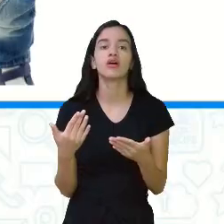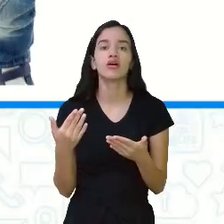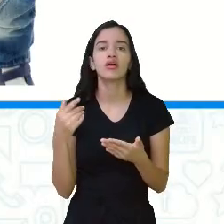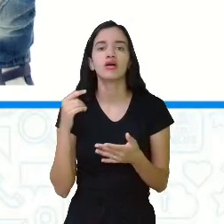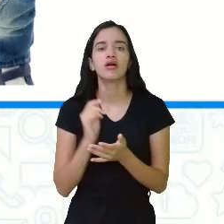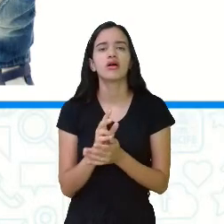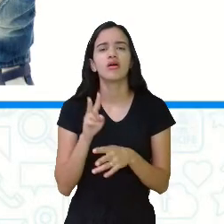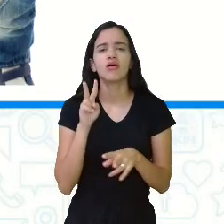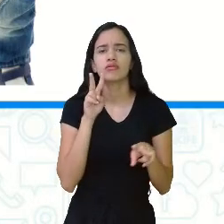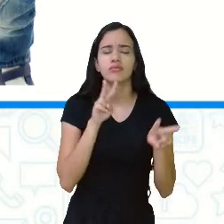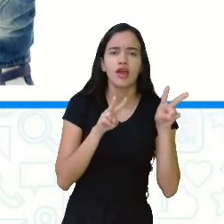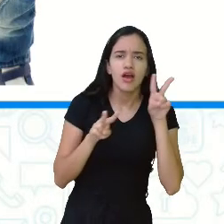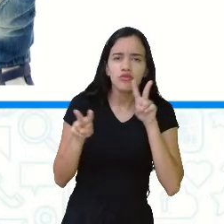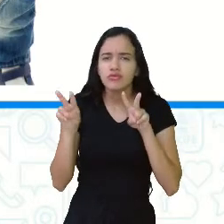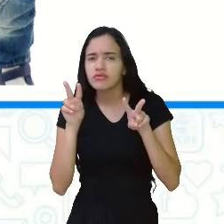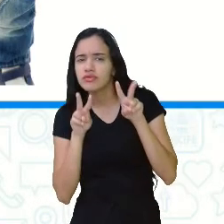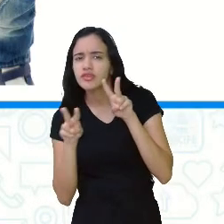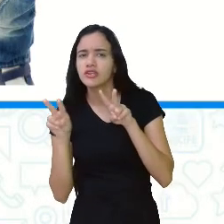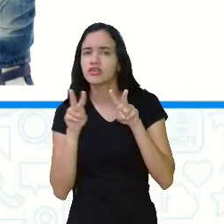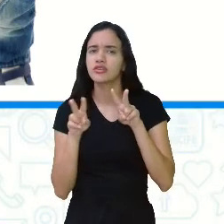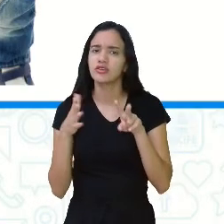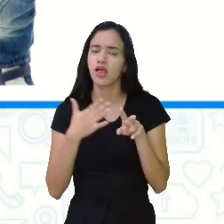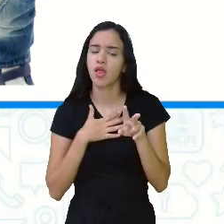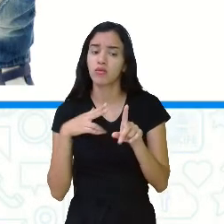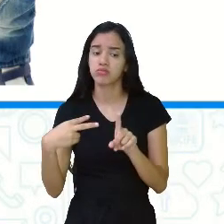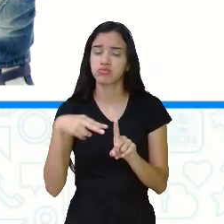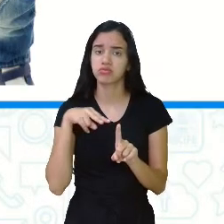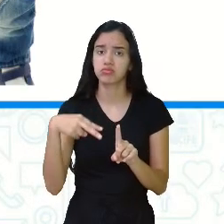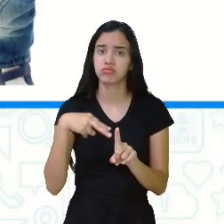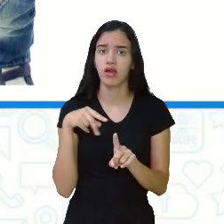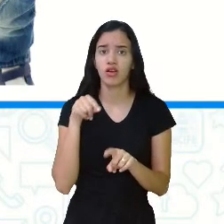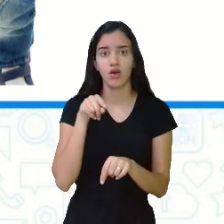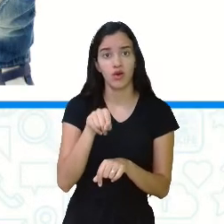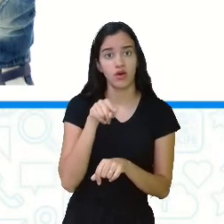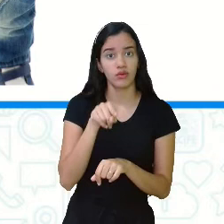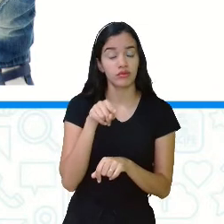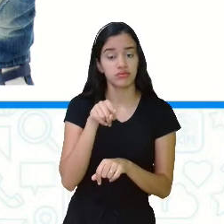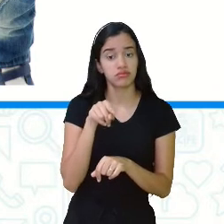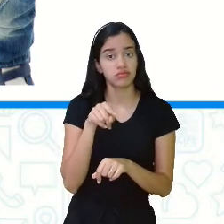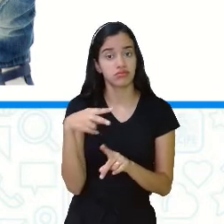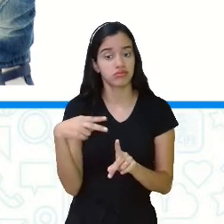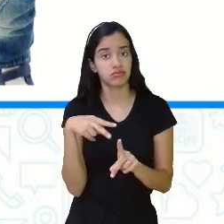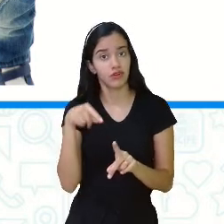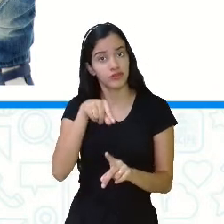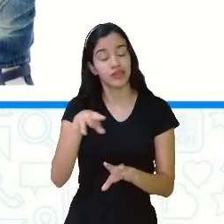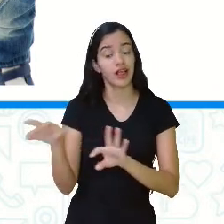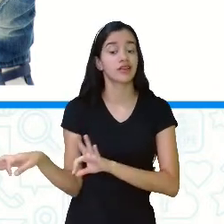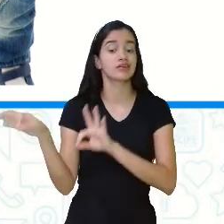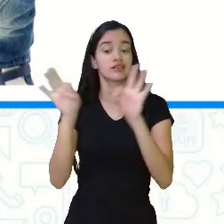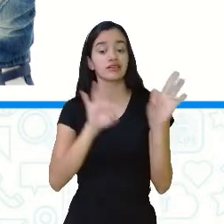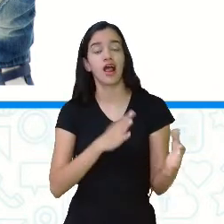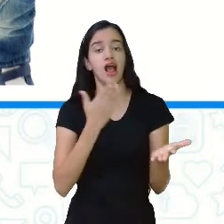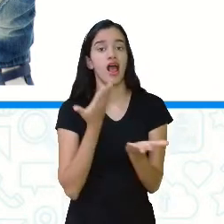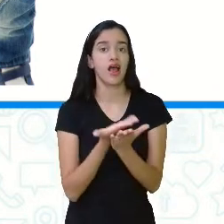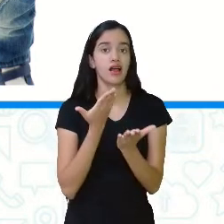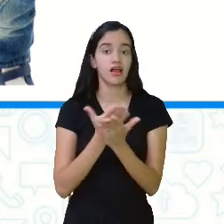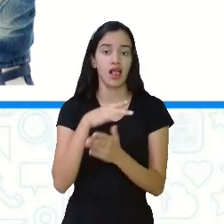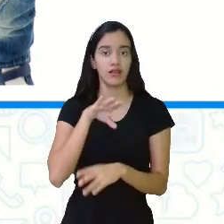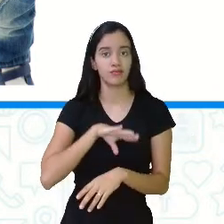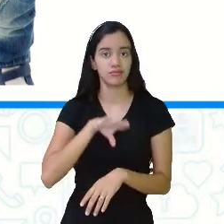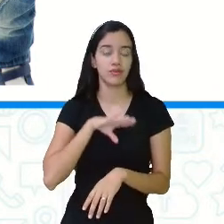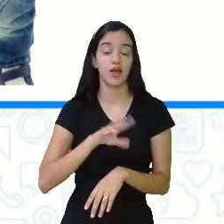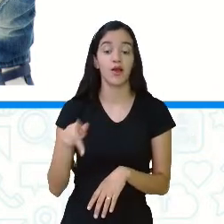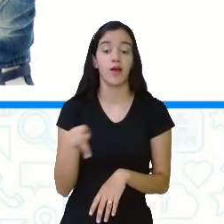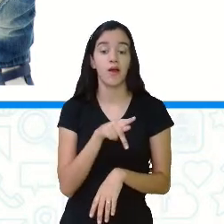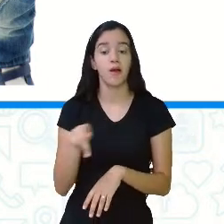Pontinho de Vista. Do meu pontinho de vista, você está aí assistindo a aula de língua portuguesa